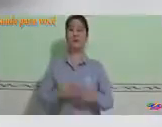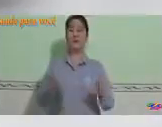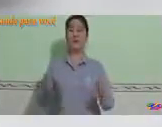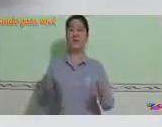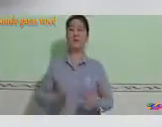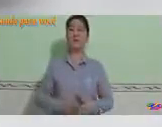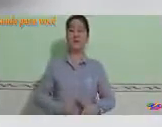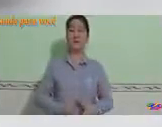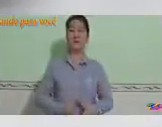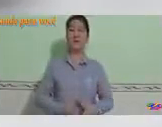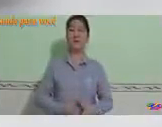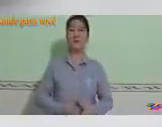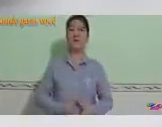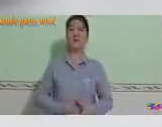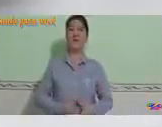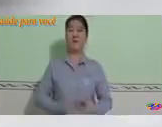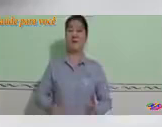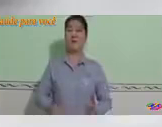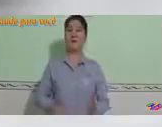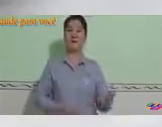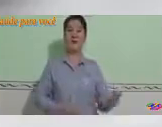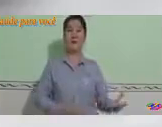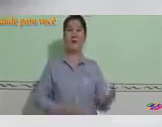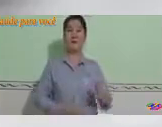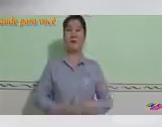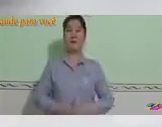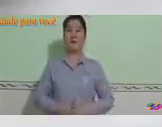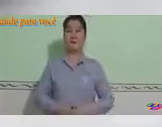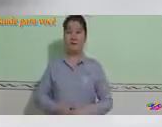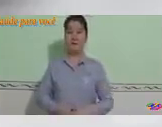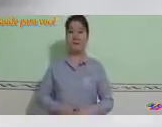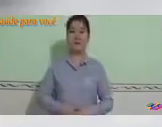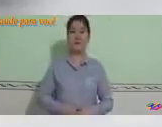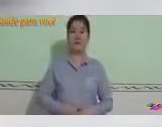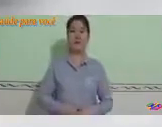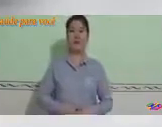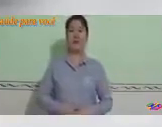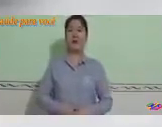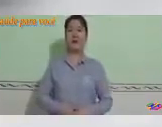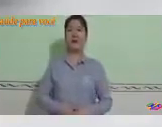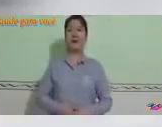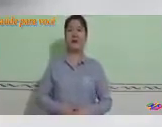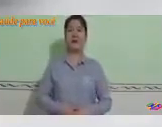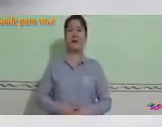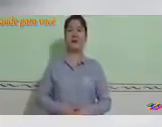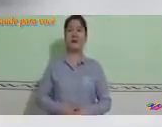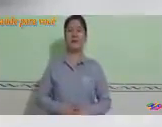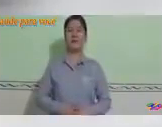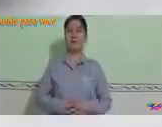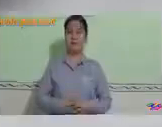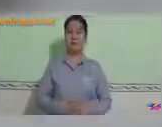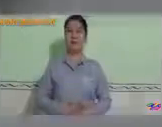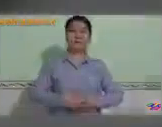Uma das características do autismo são os movimentos estereotipados, que consistem em movimentos que são repetidos